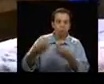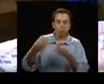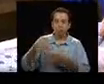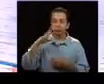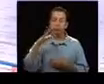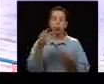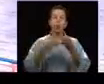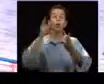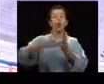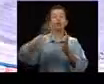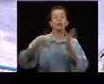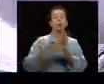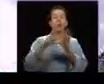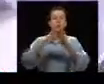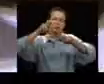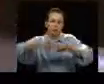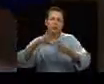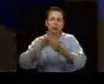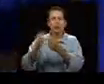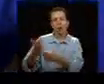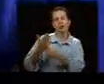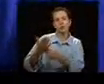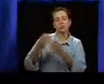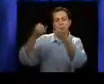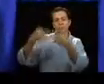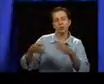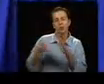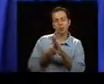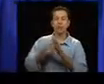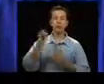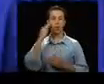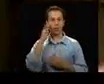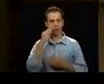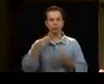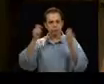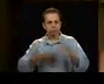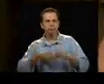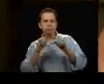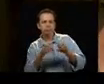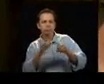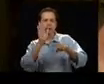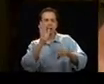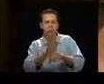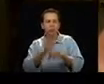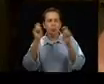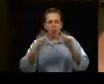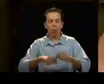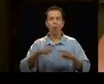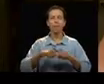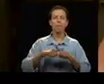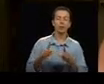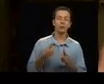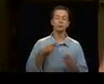essa lição para me fazer. Se entende, dá uma força para mim, me explica. Se eu entendo, eu dou uma força para ele, ensino ele.